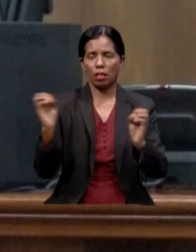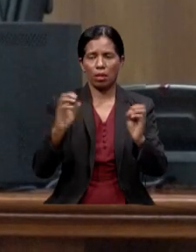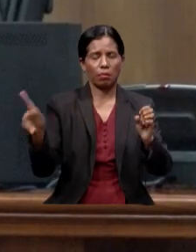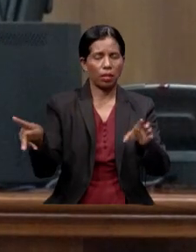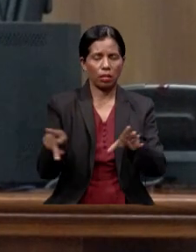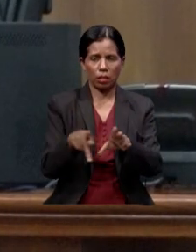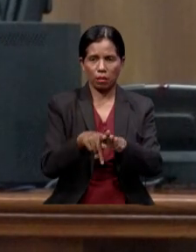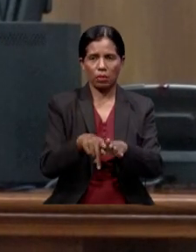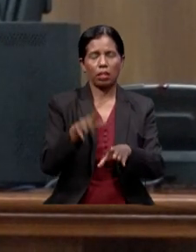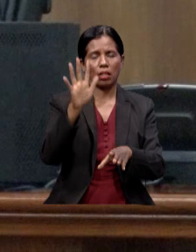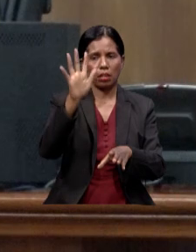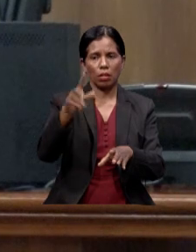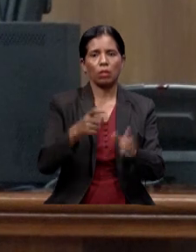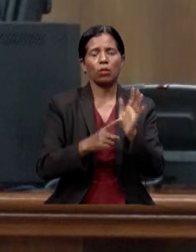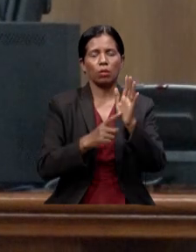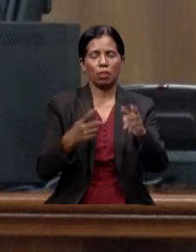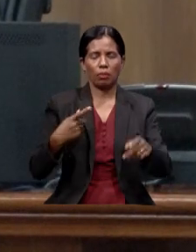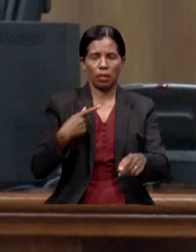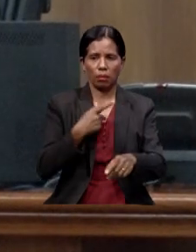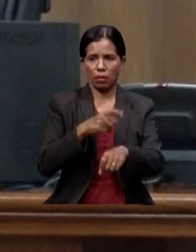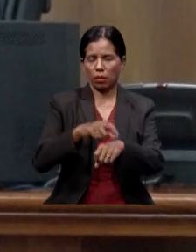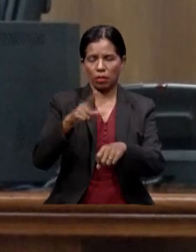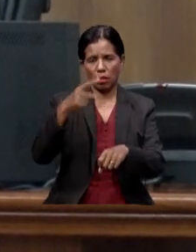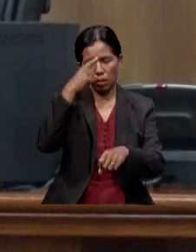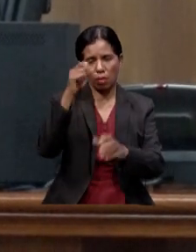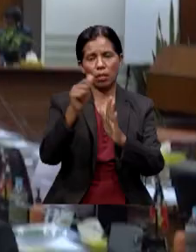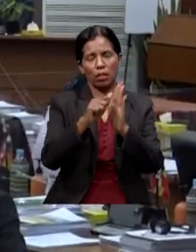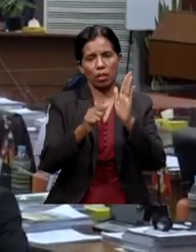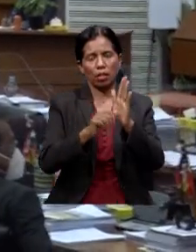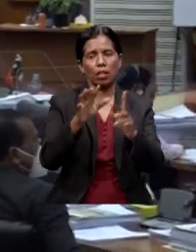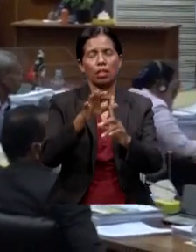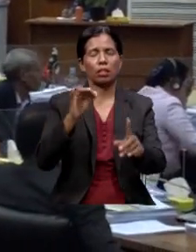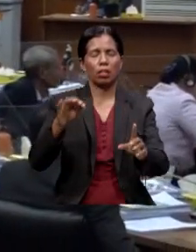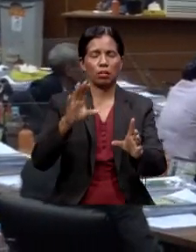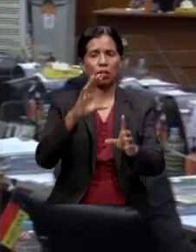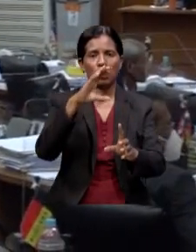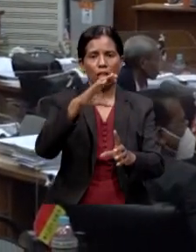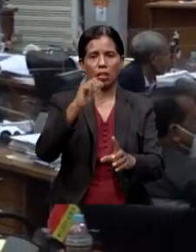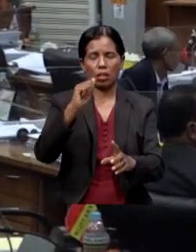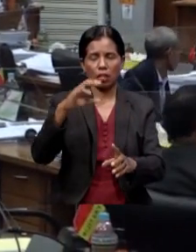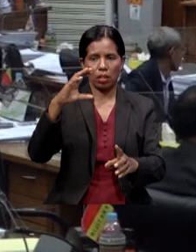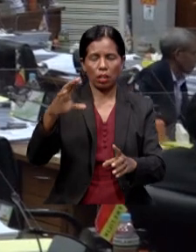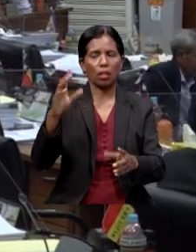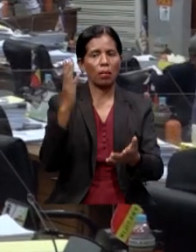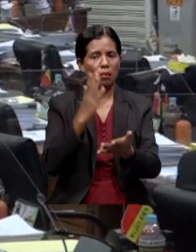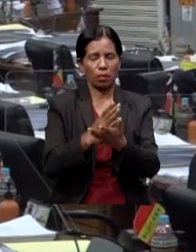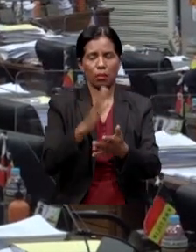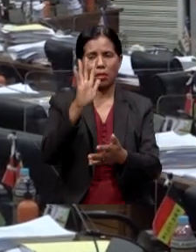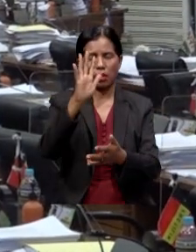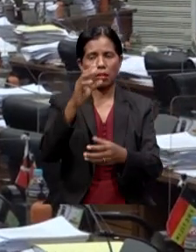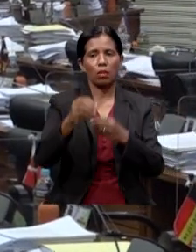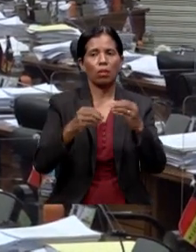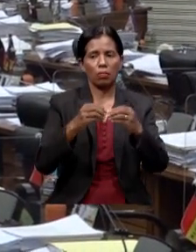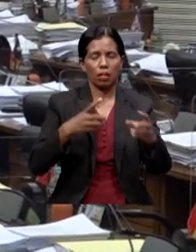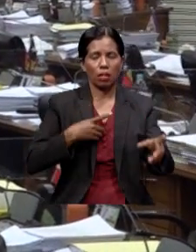bada lima ona bazia ba regimento parlamento nasional nian tambah agenda elisang ba komisario komisong anti korupsong kansela ona bada lima relasiona ho deputado